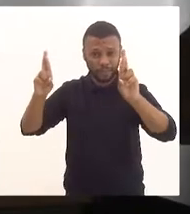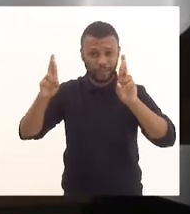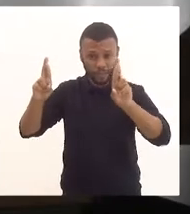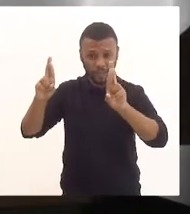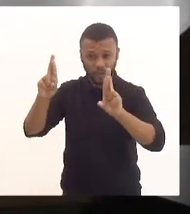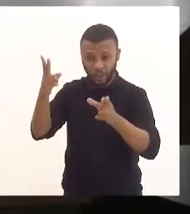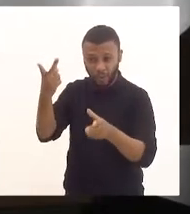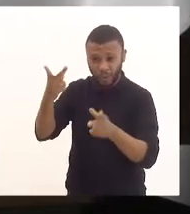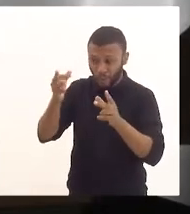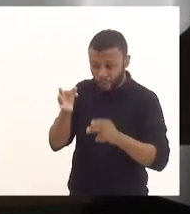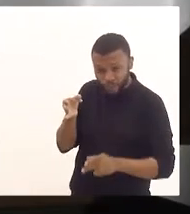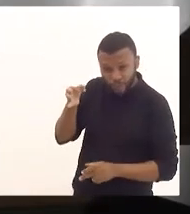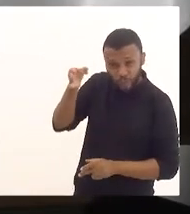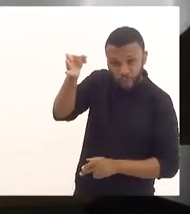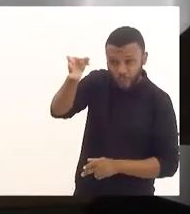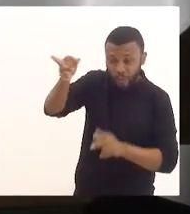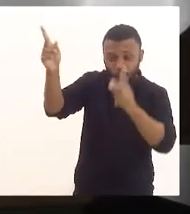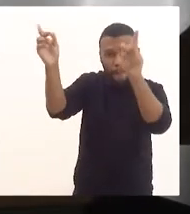você